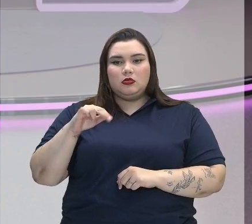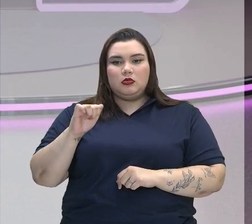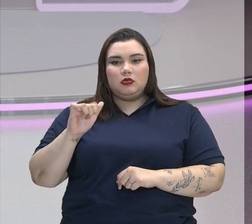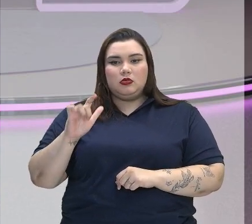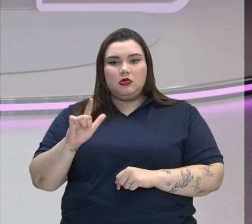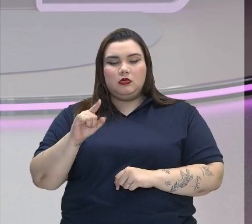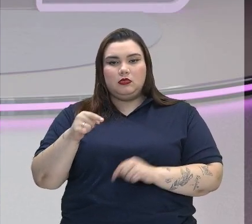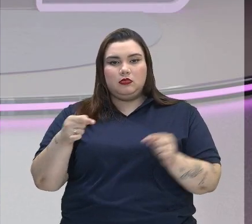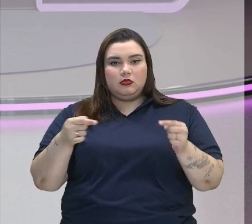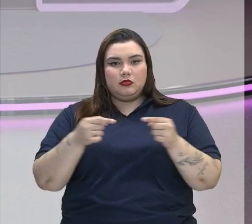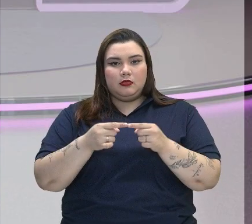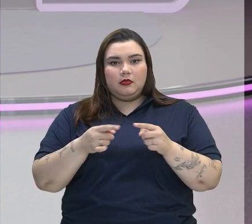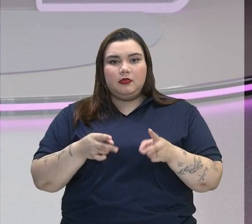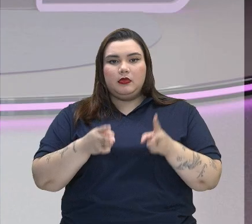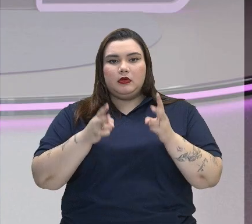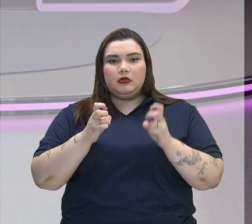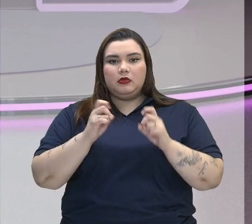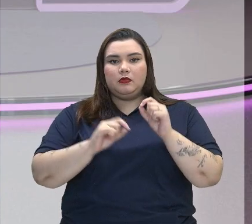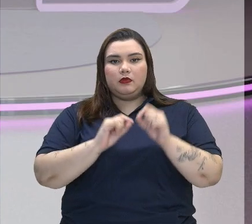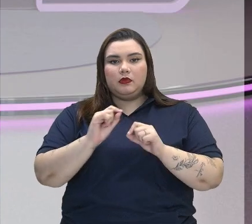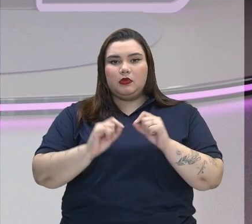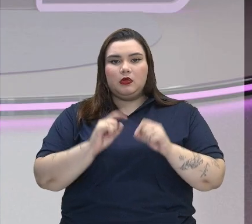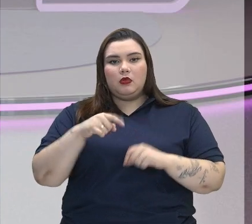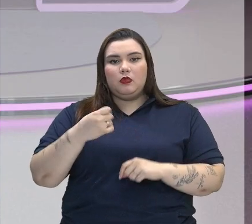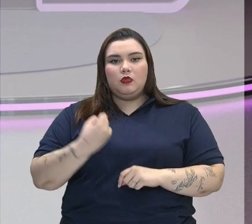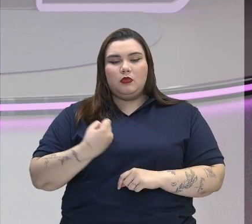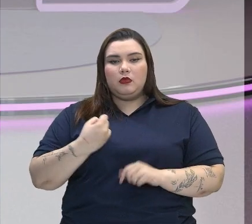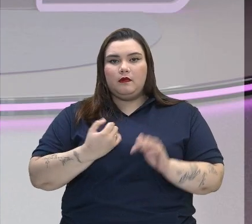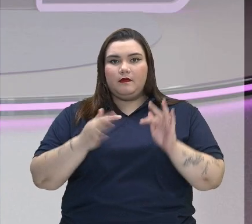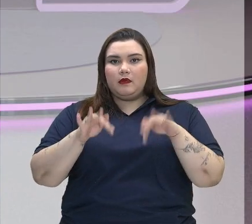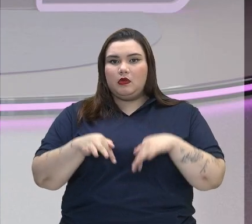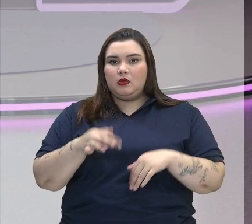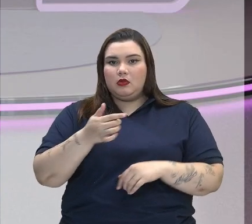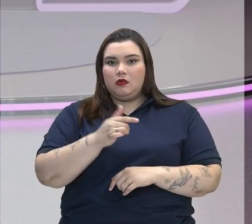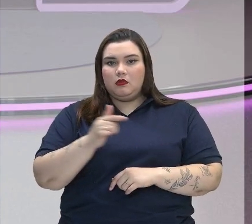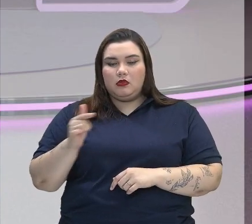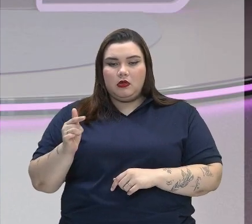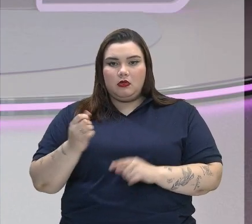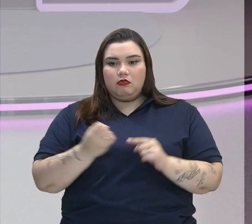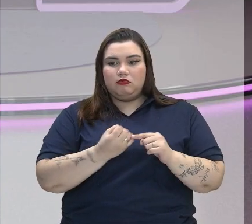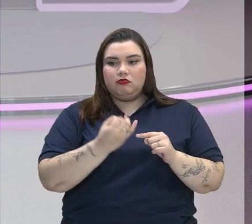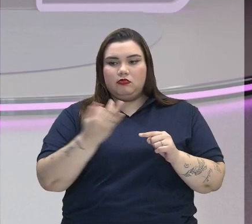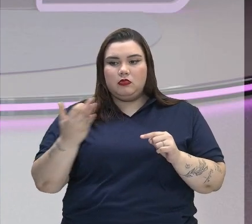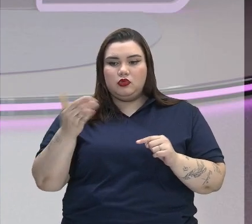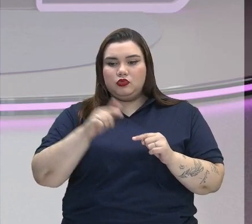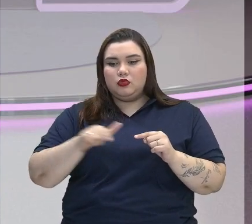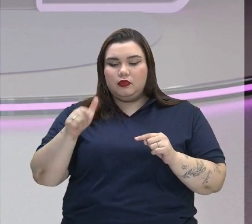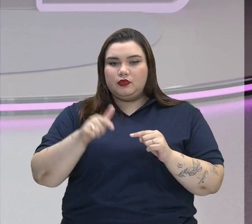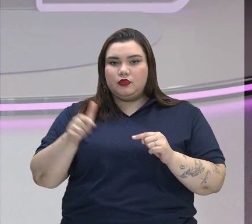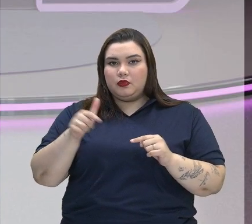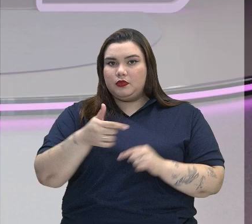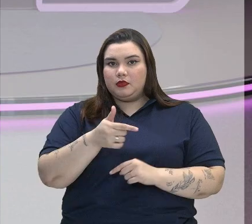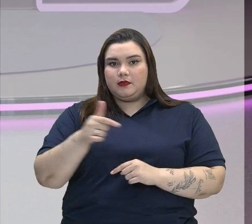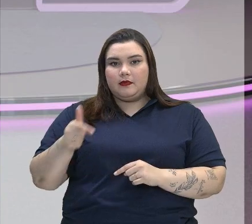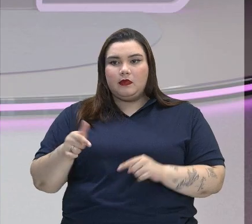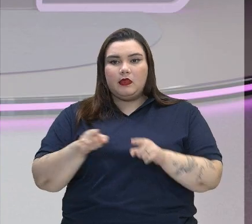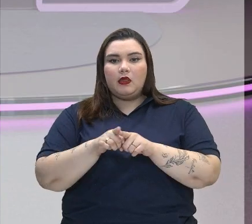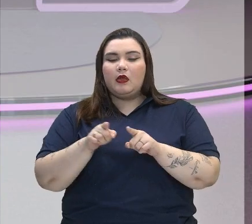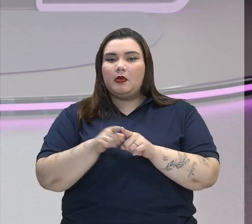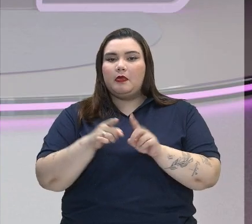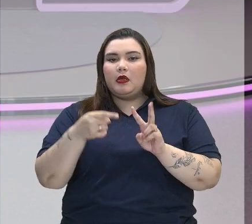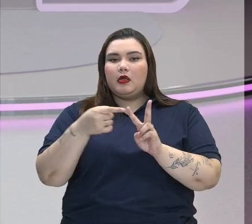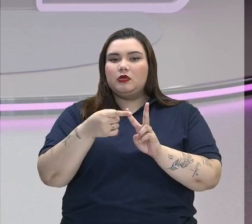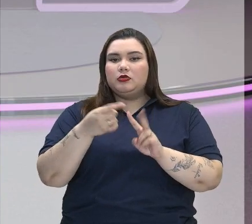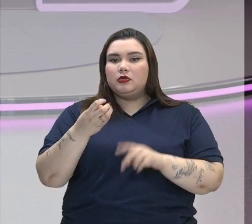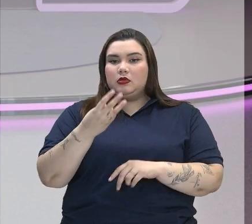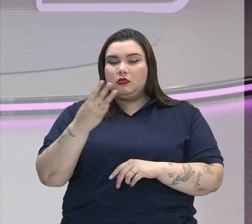você verifica que é um número infinito e as casas não se repetem. A raiz de 3 e também nós temos aqui como exemplo